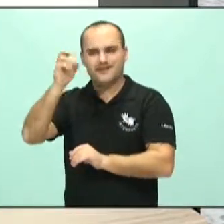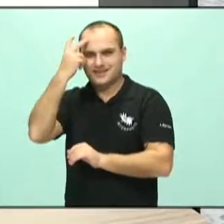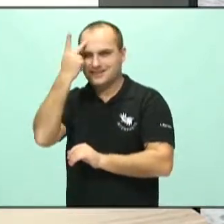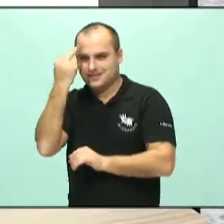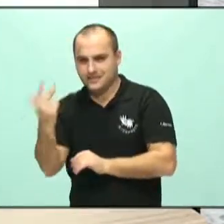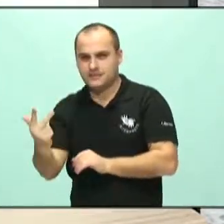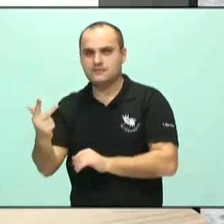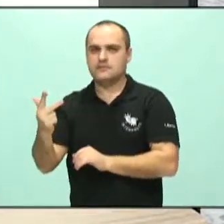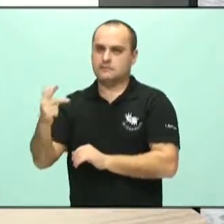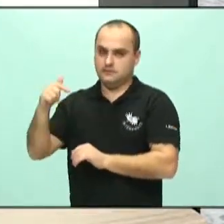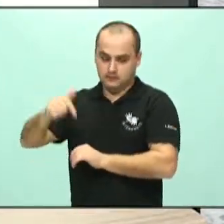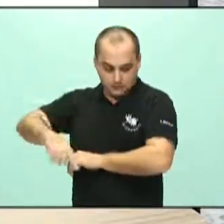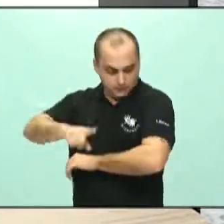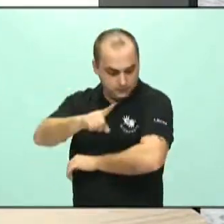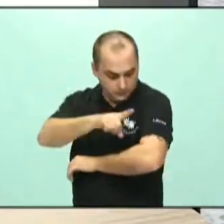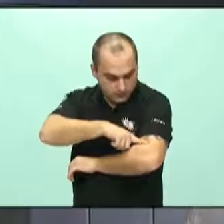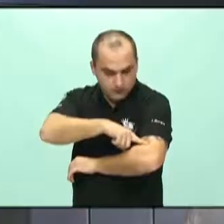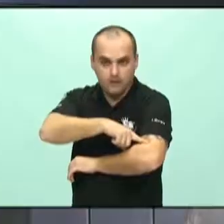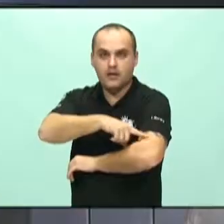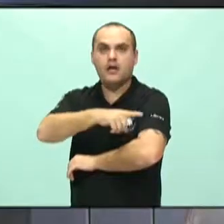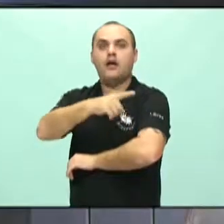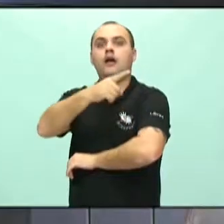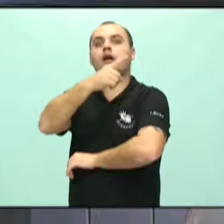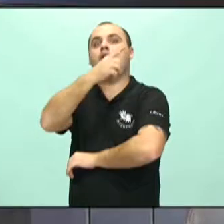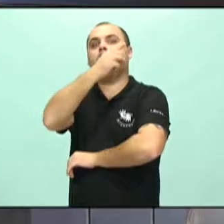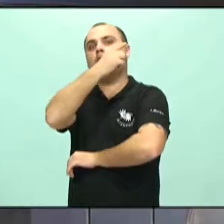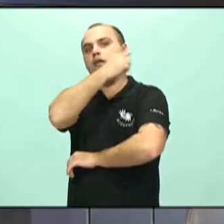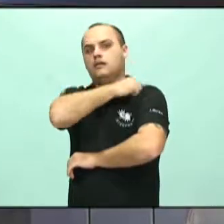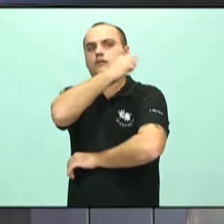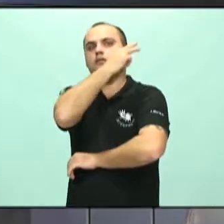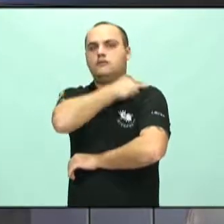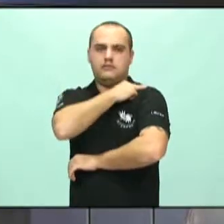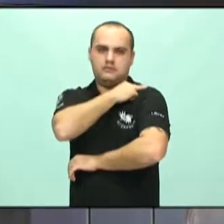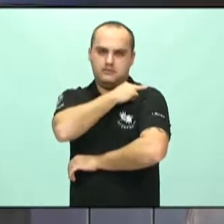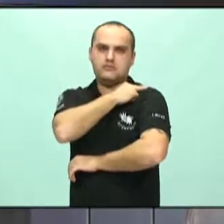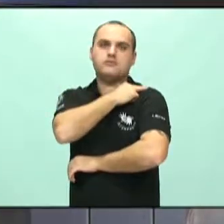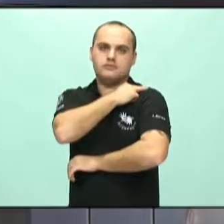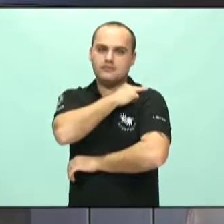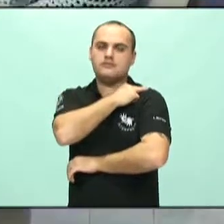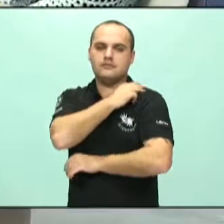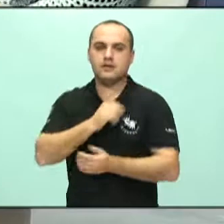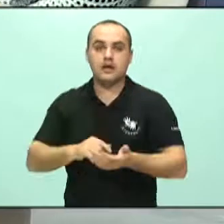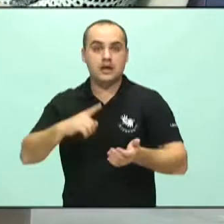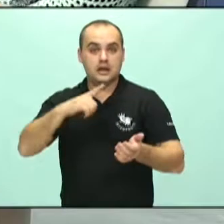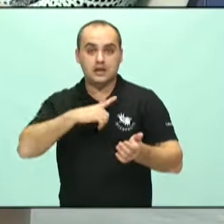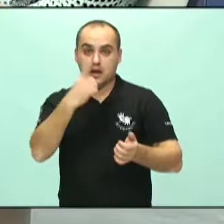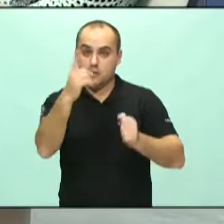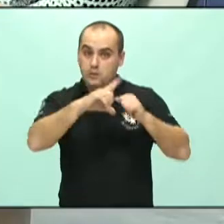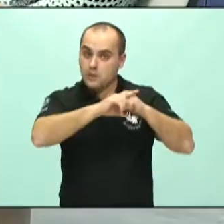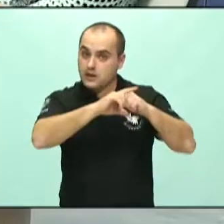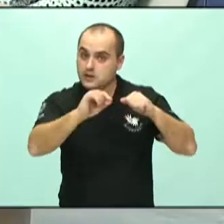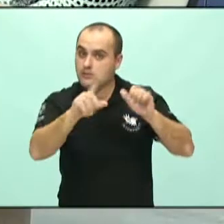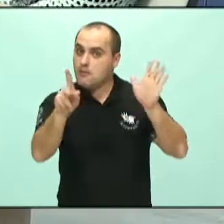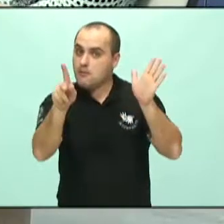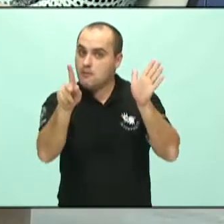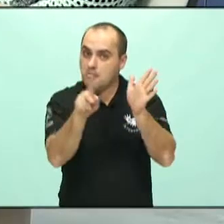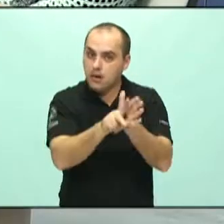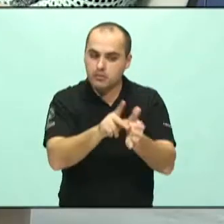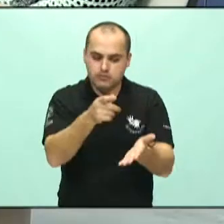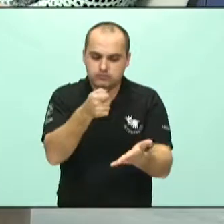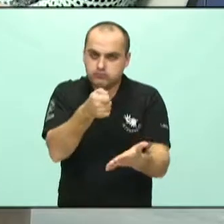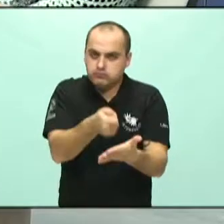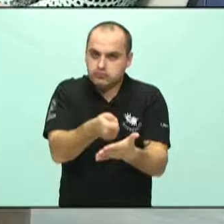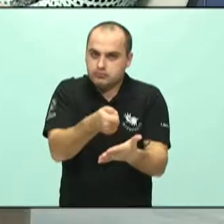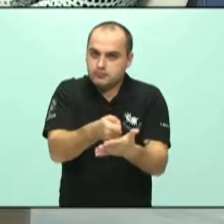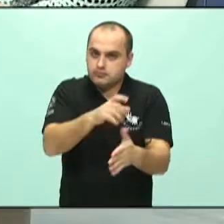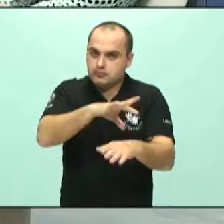afro-brasileira, desde a educação infantil até o ensino médio, e tem um artigo exclusivo da obrigatoriedade